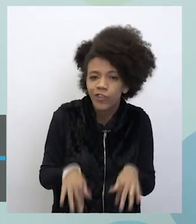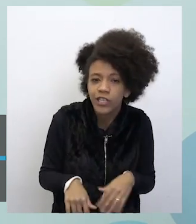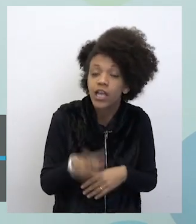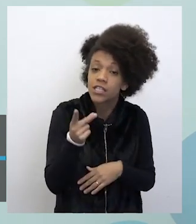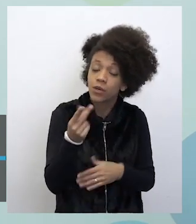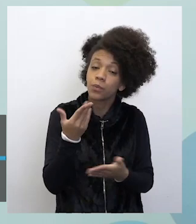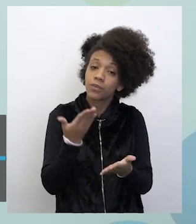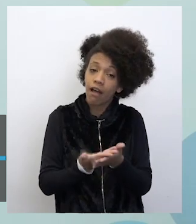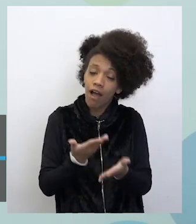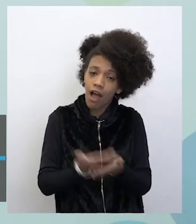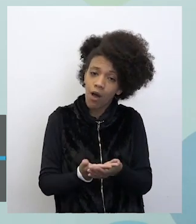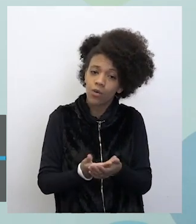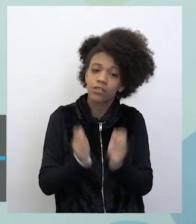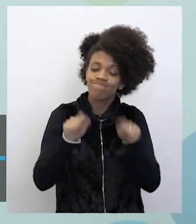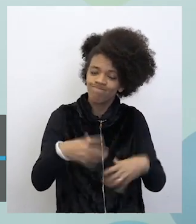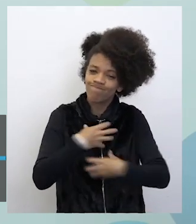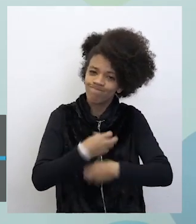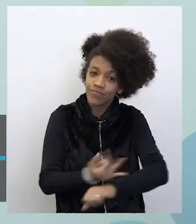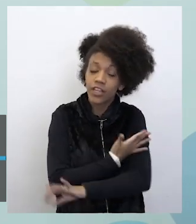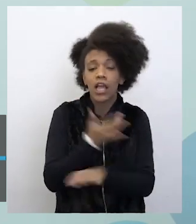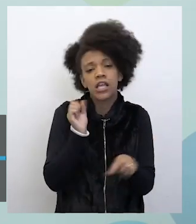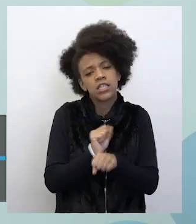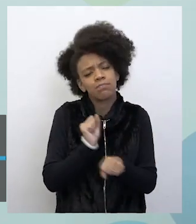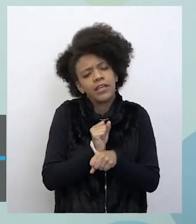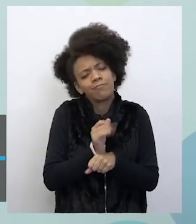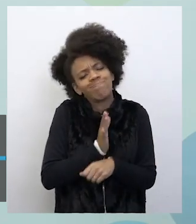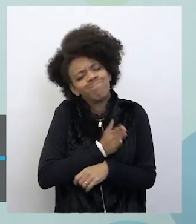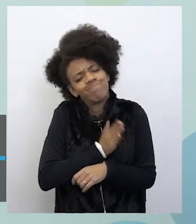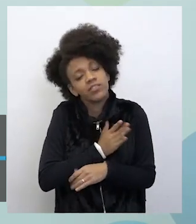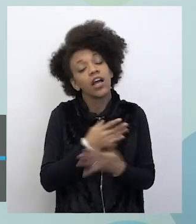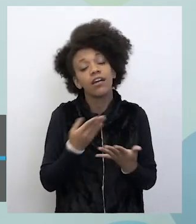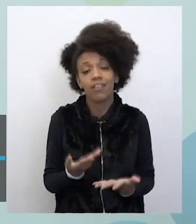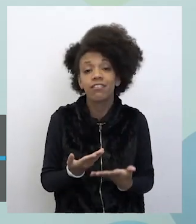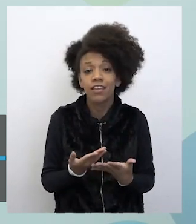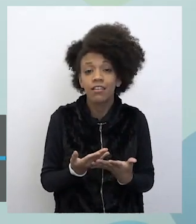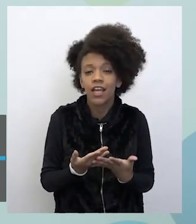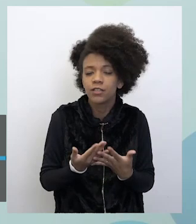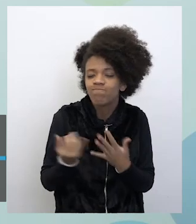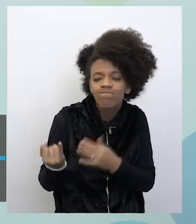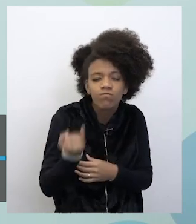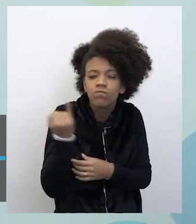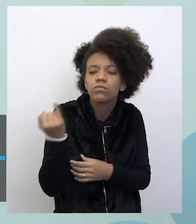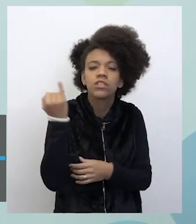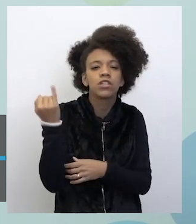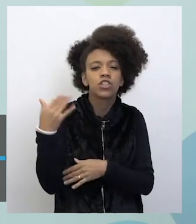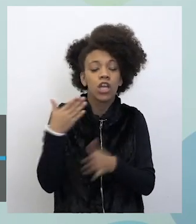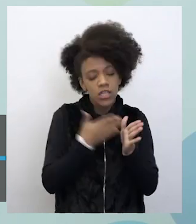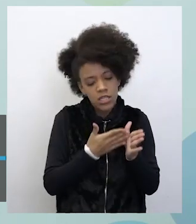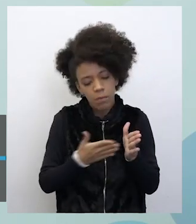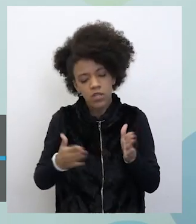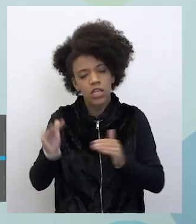aula sobre as competências socioemocionais. A gente espera de coração que ela tenha sido muito importante nesse processo de